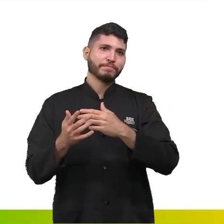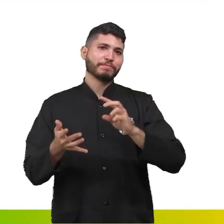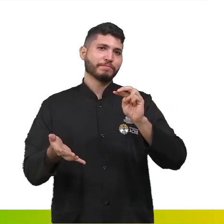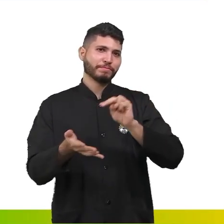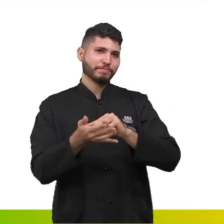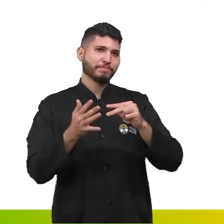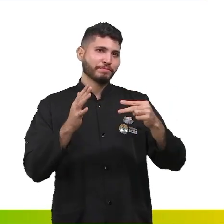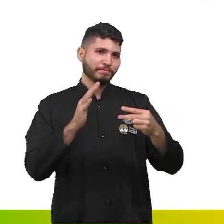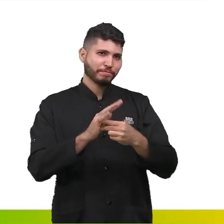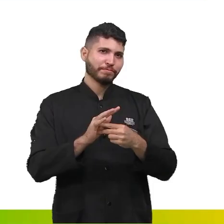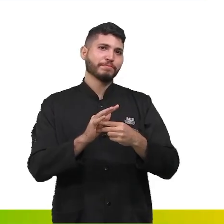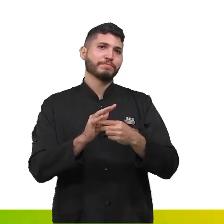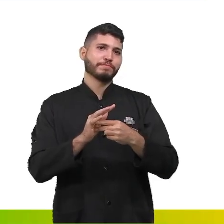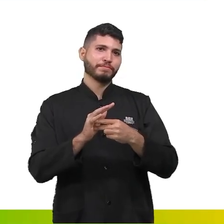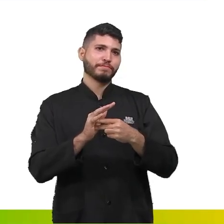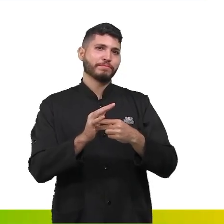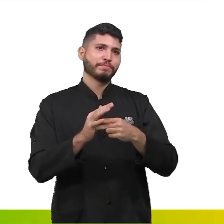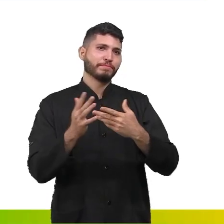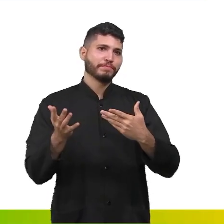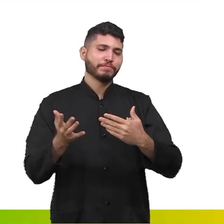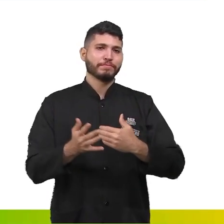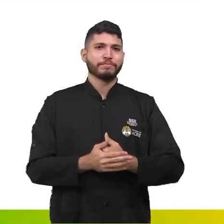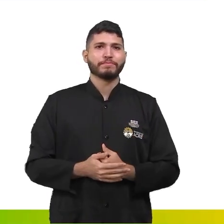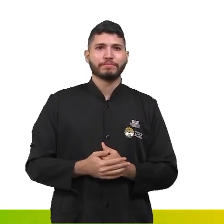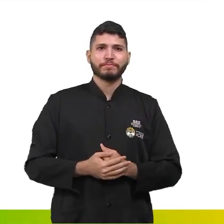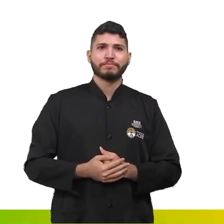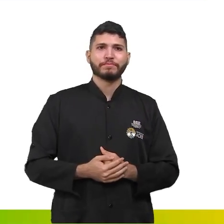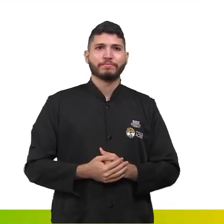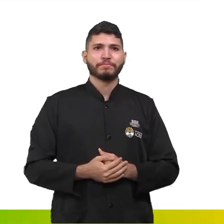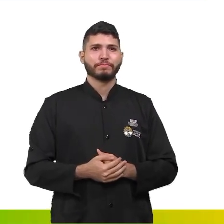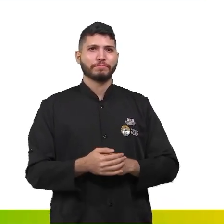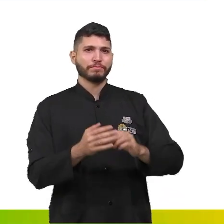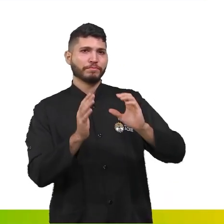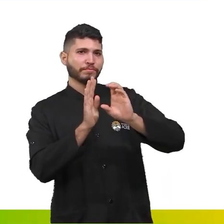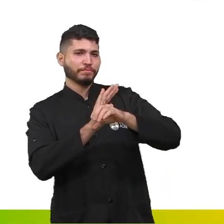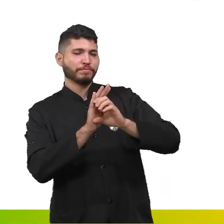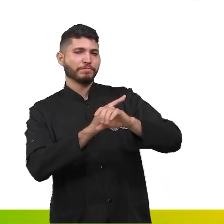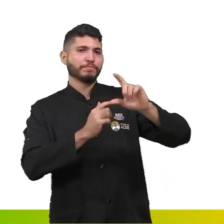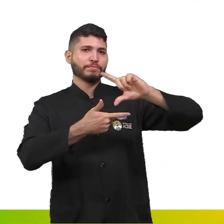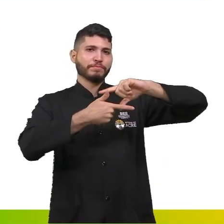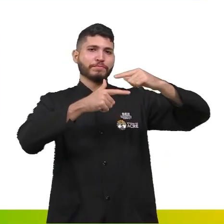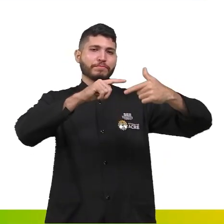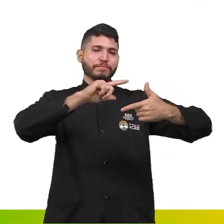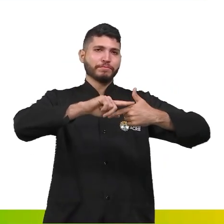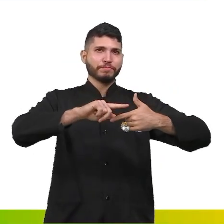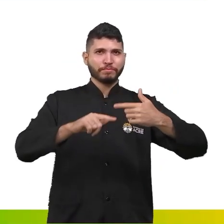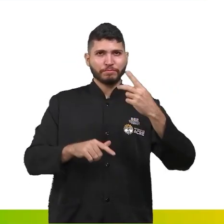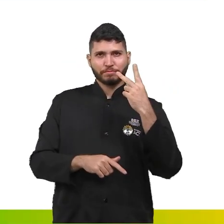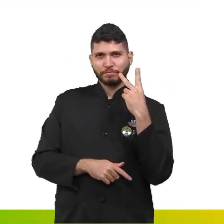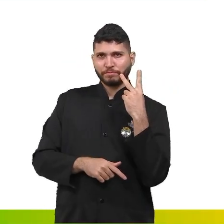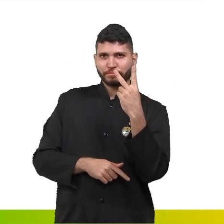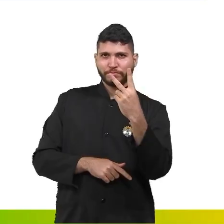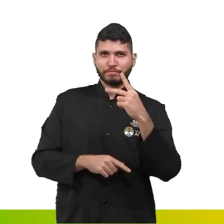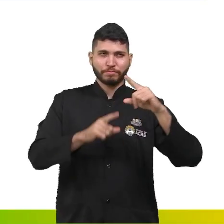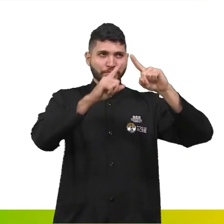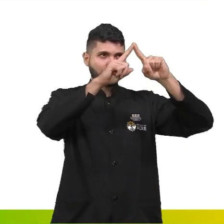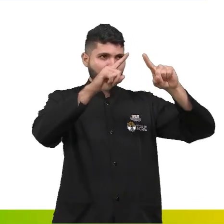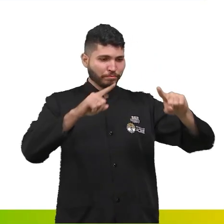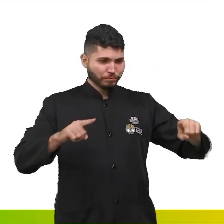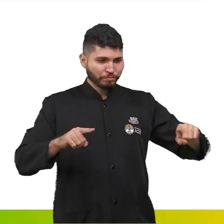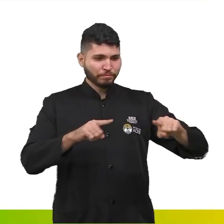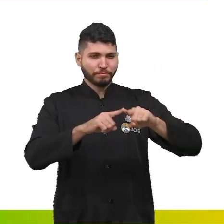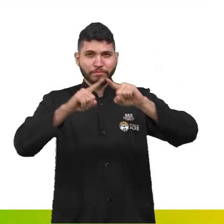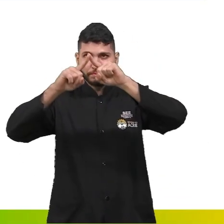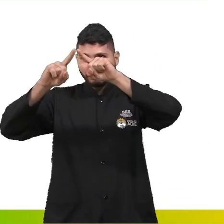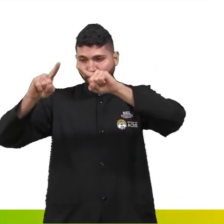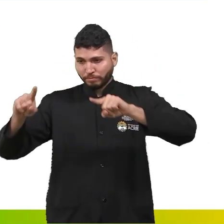um conceito geométrico, aparece quando duas figuras são da mesma forma e do